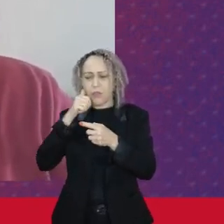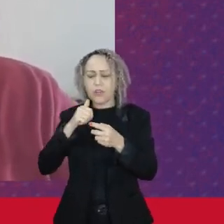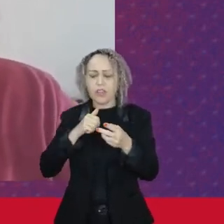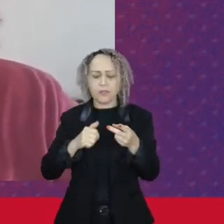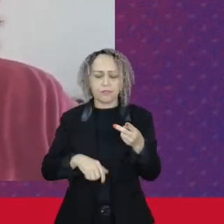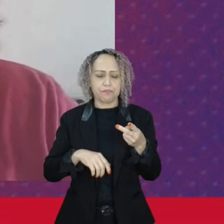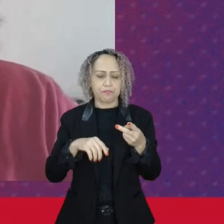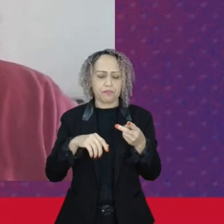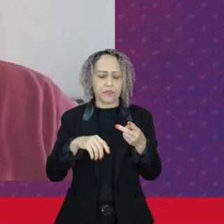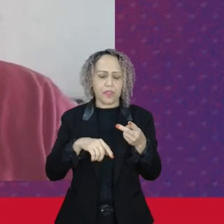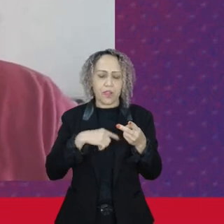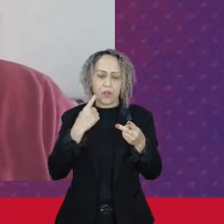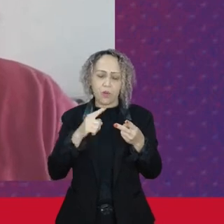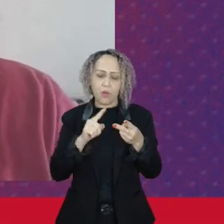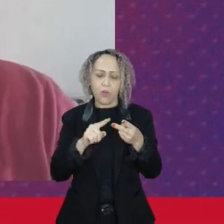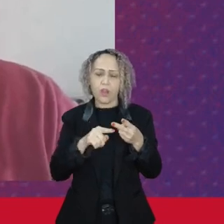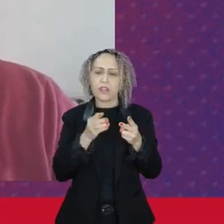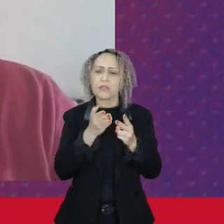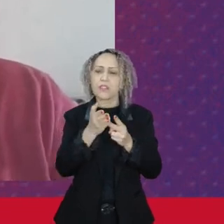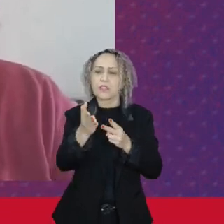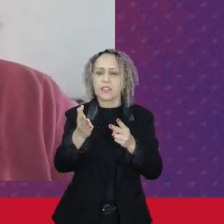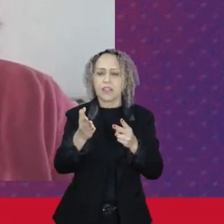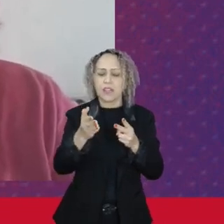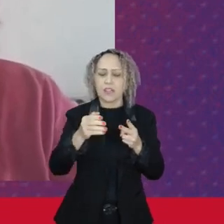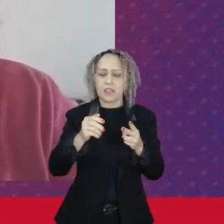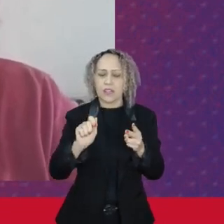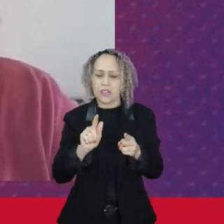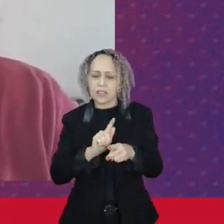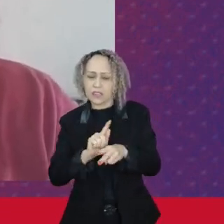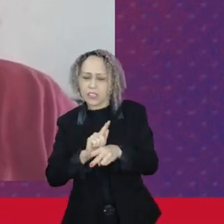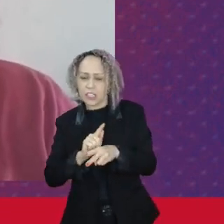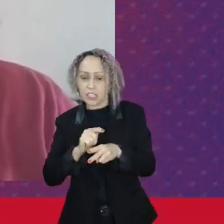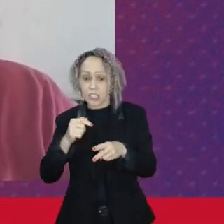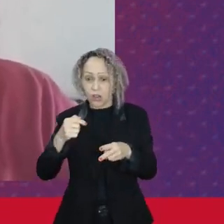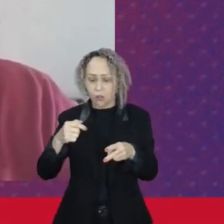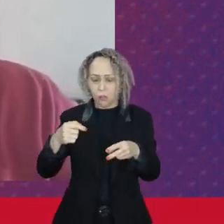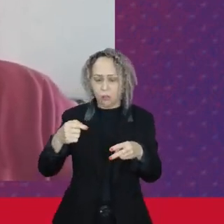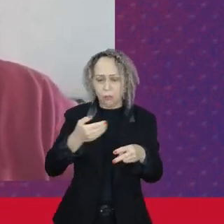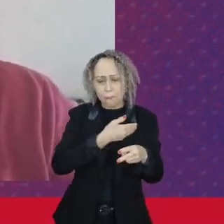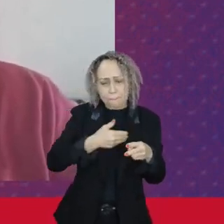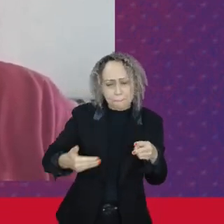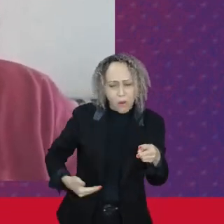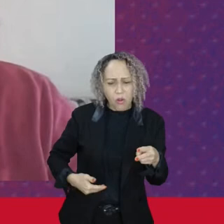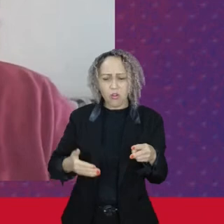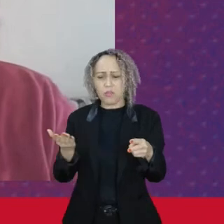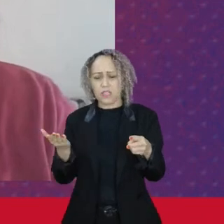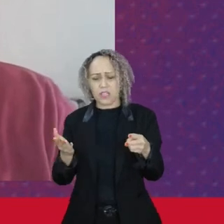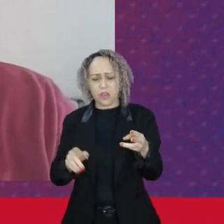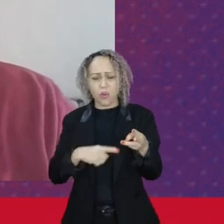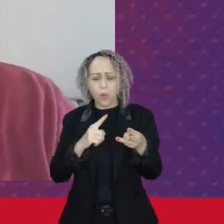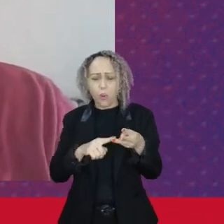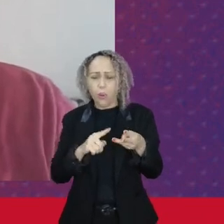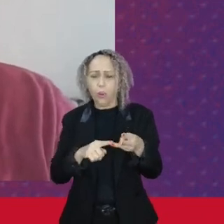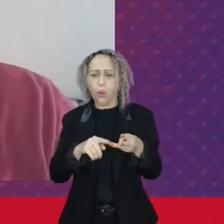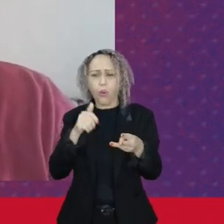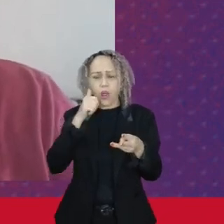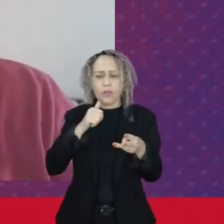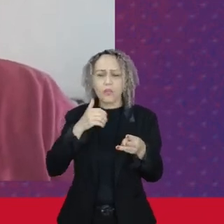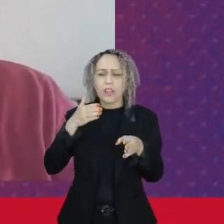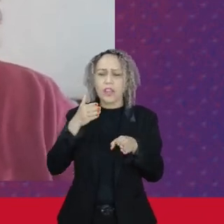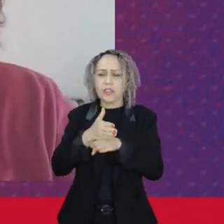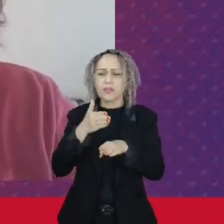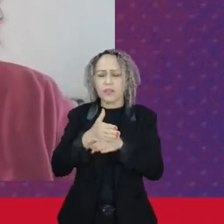gestão pública, numa dimensão da gestão política, né? Então, o tema da participação política das